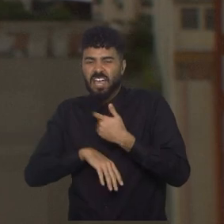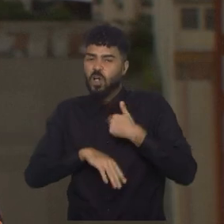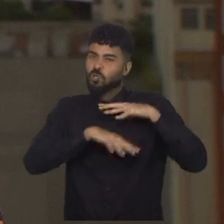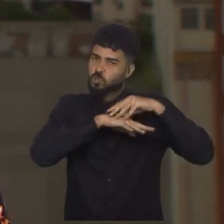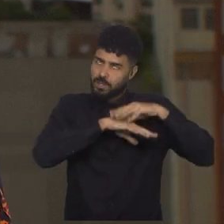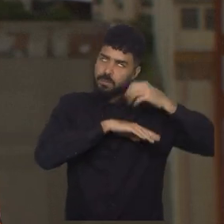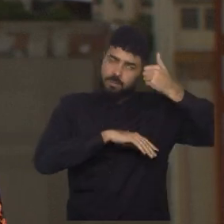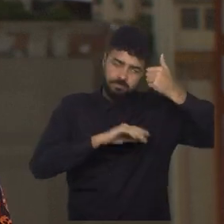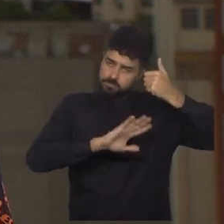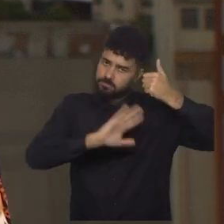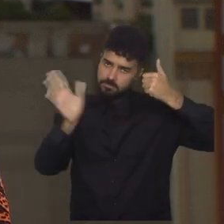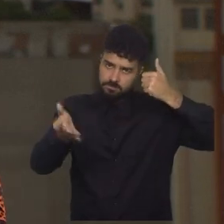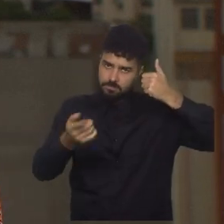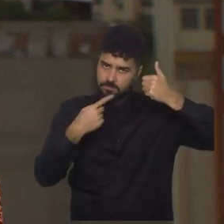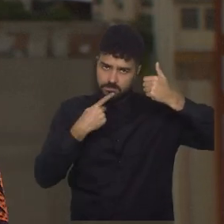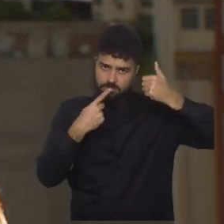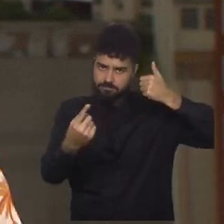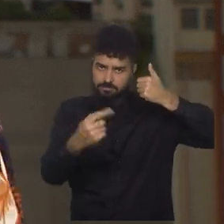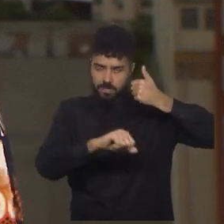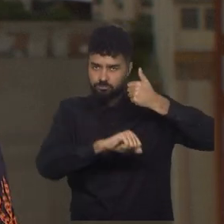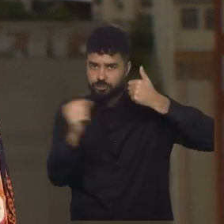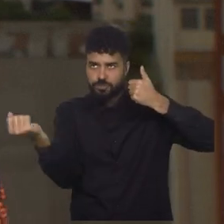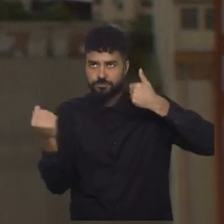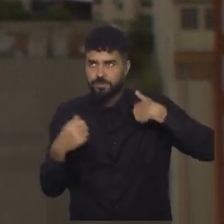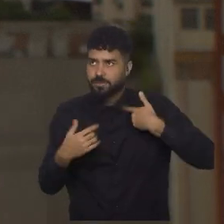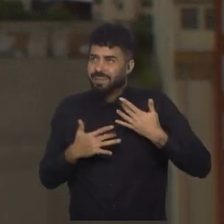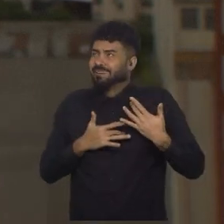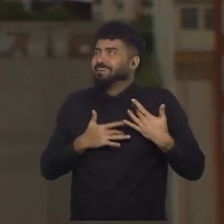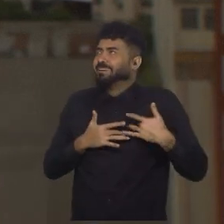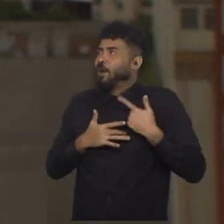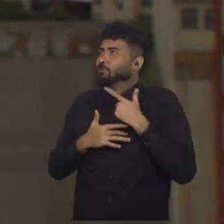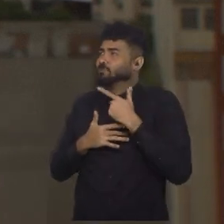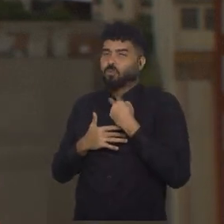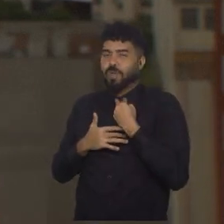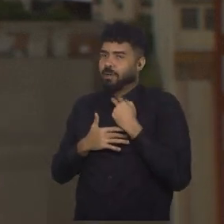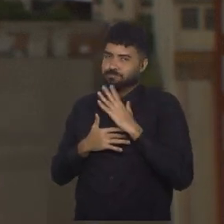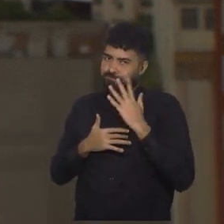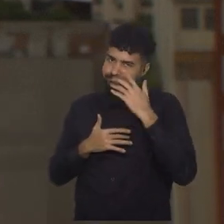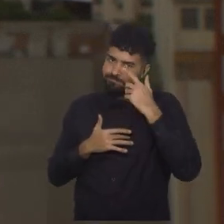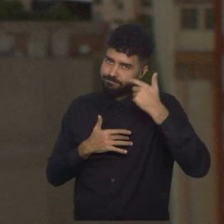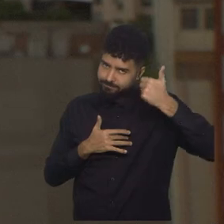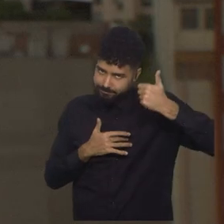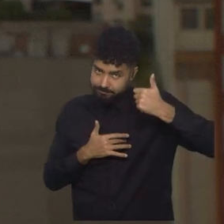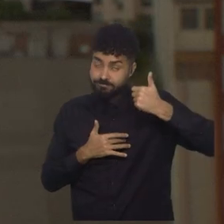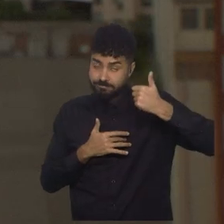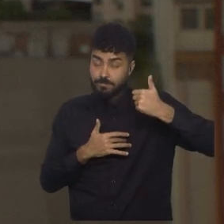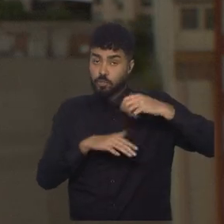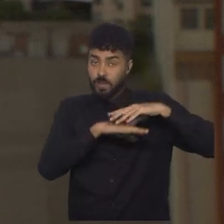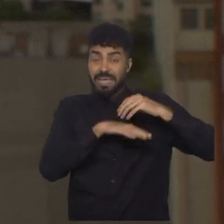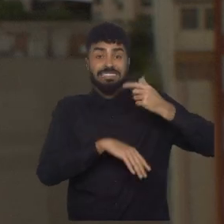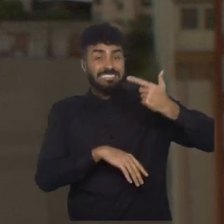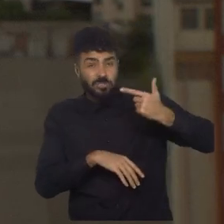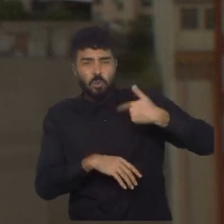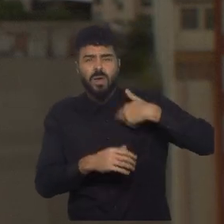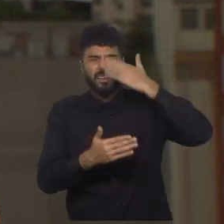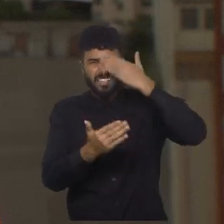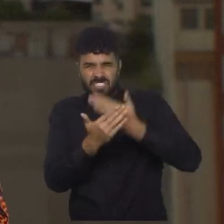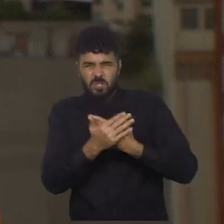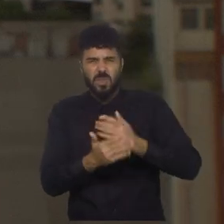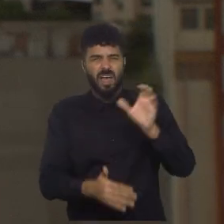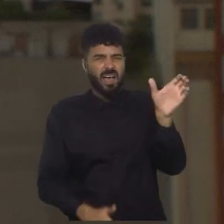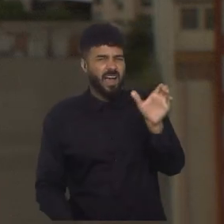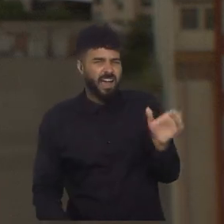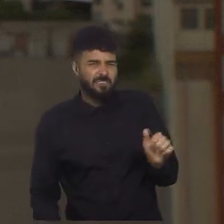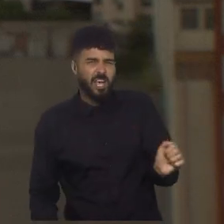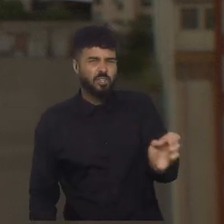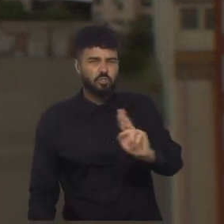lugar, realmente não tenho como tirar a Suécia nem com o coração, mas eu ali no segundo acredito que a África do